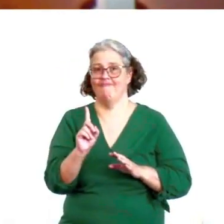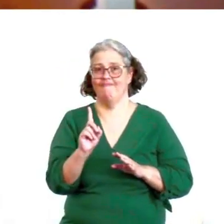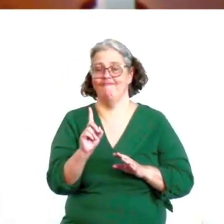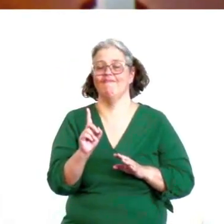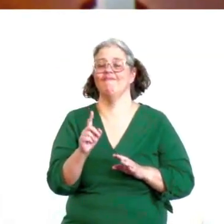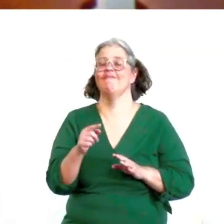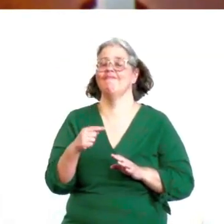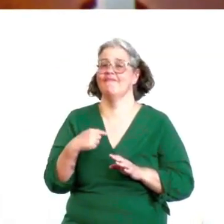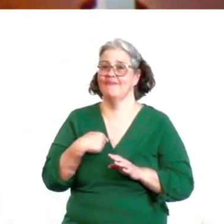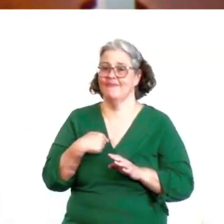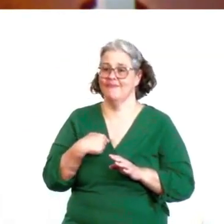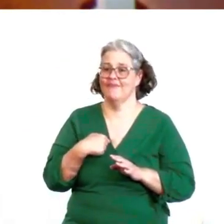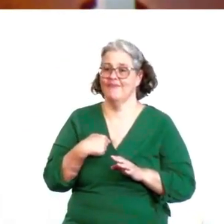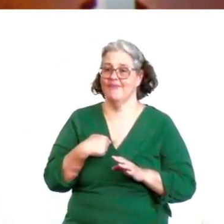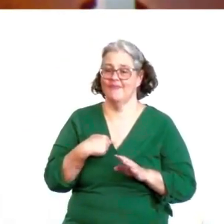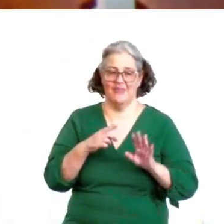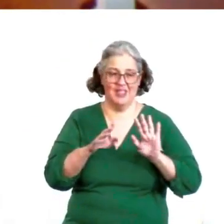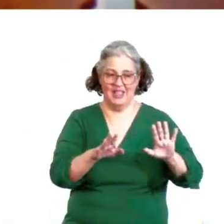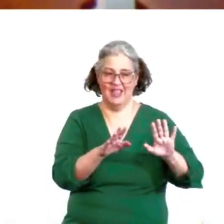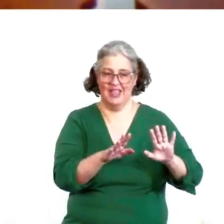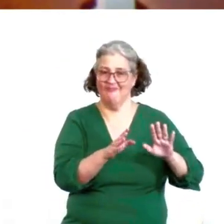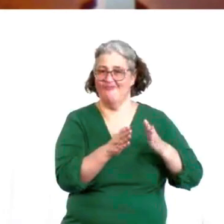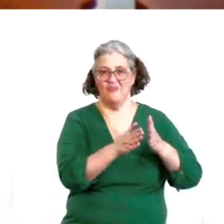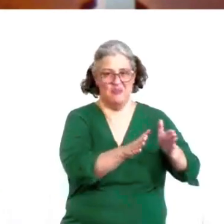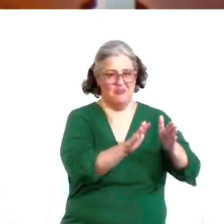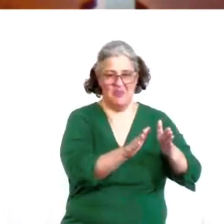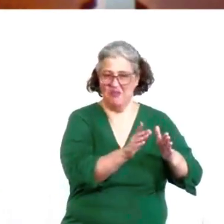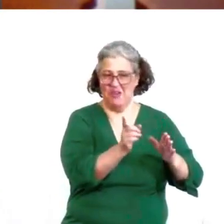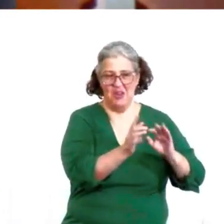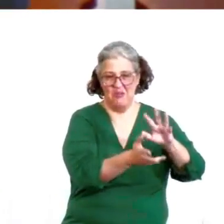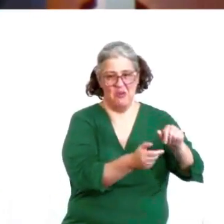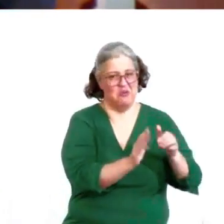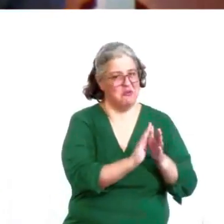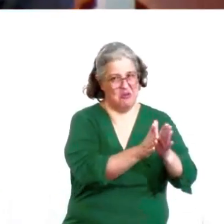Esse não é o meu caminho.